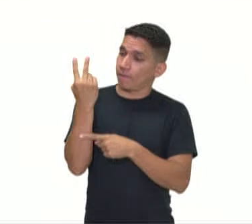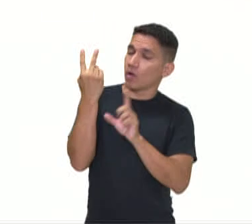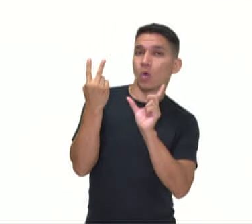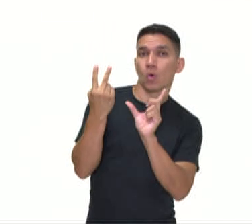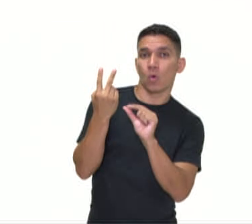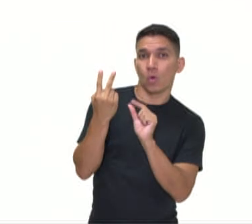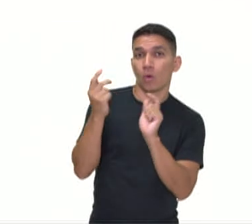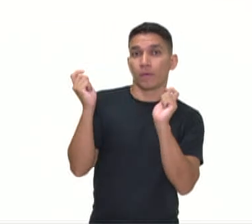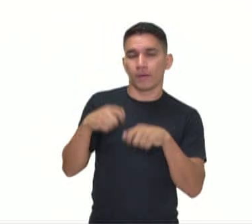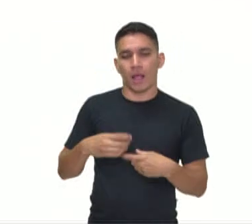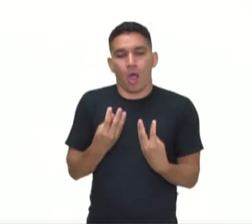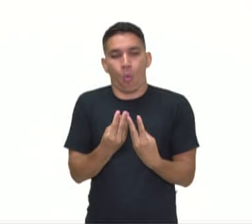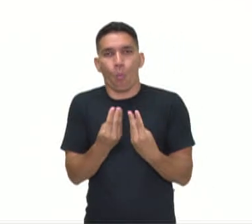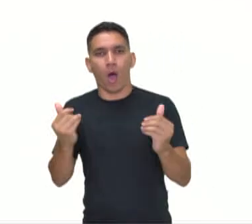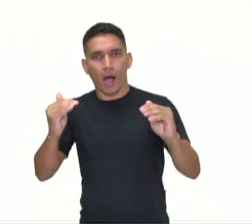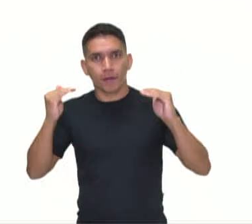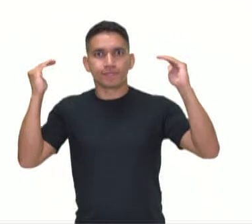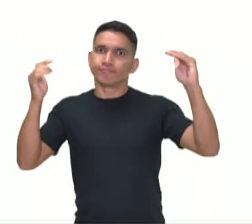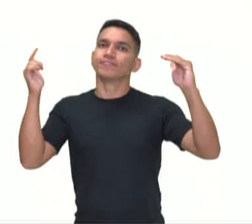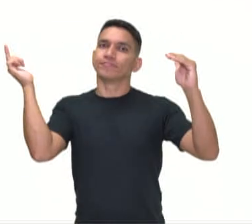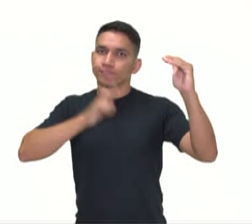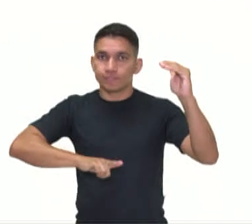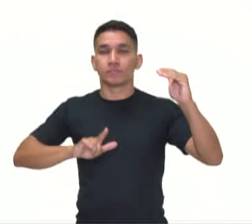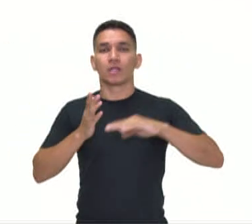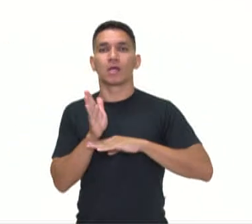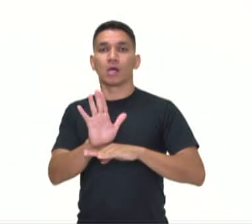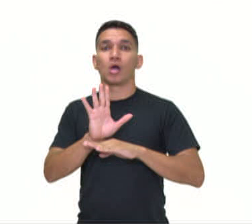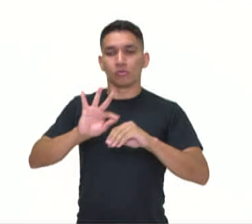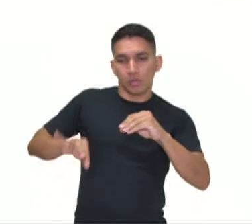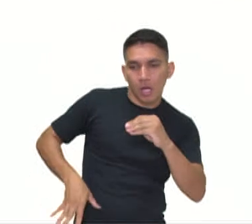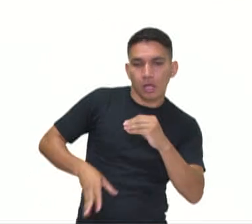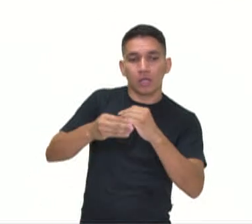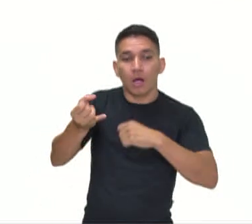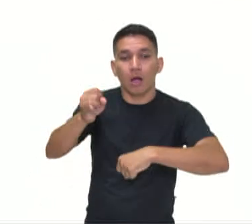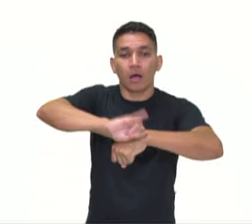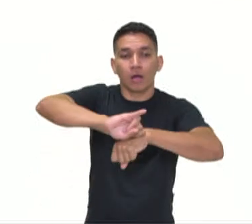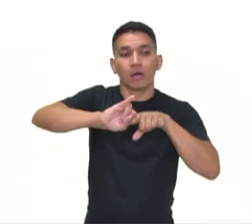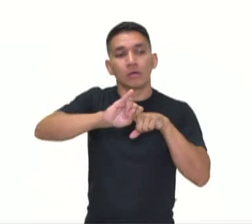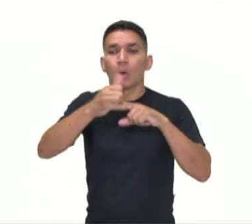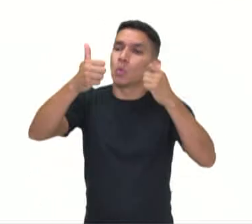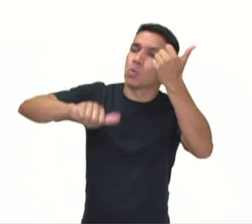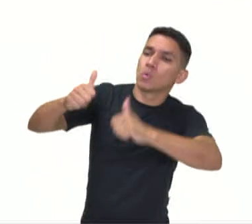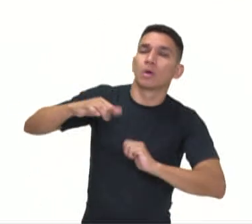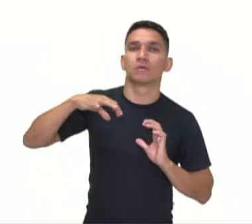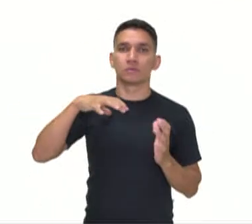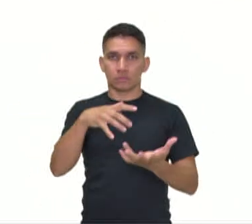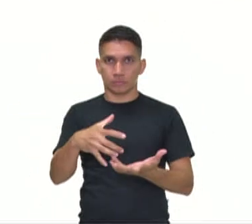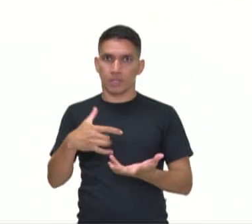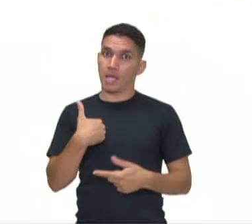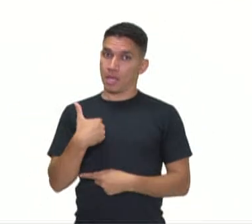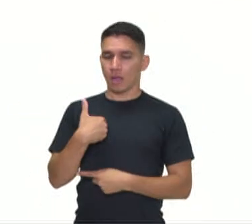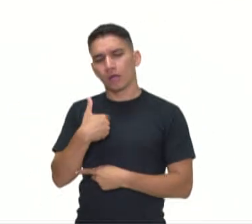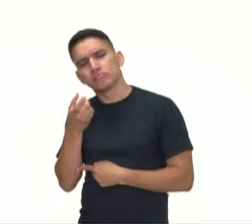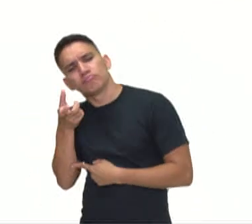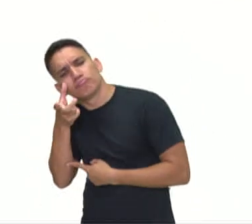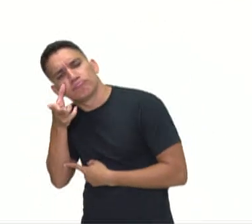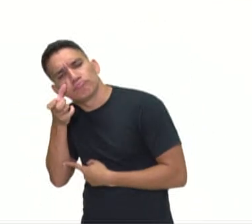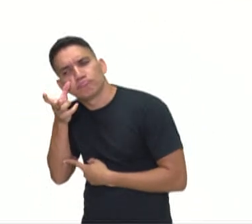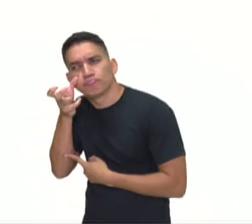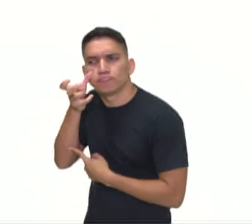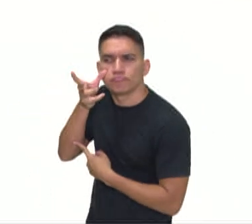do que qualidades potenciais que atribuímos aos objetos que observamos no mundo. Eu observo as coisas